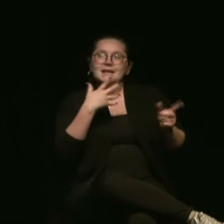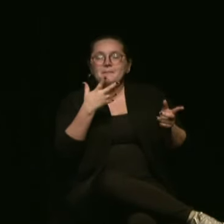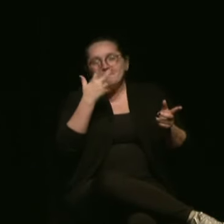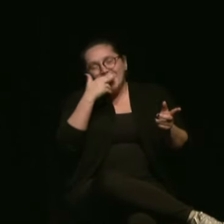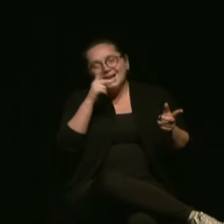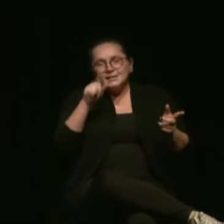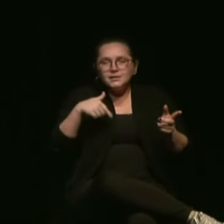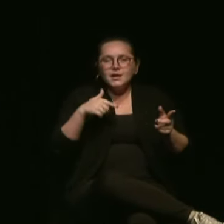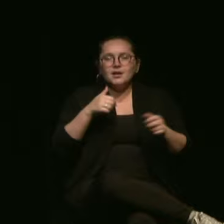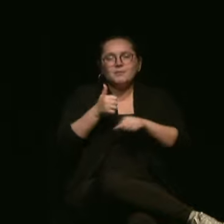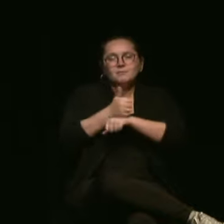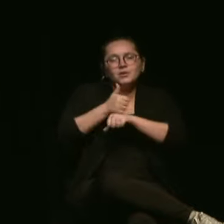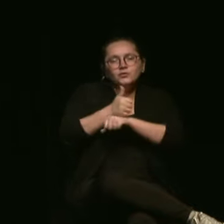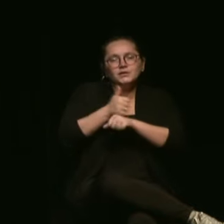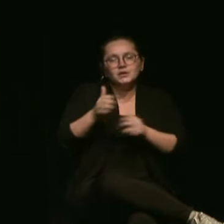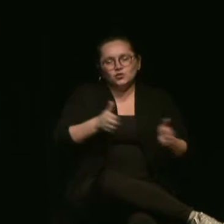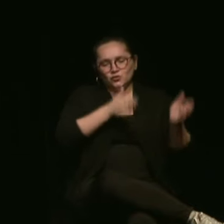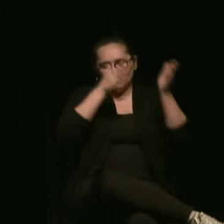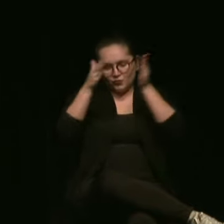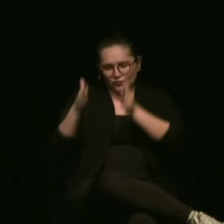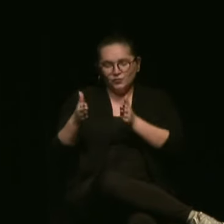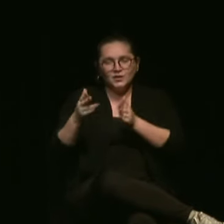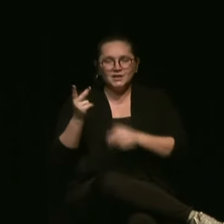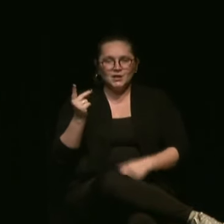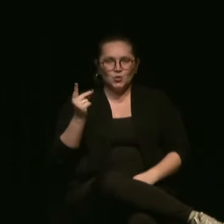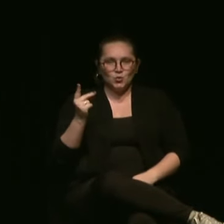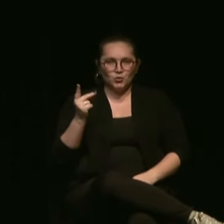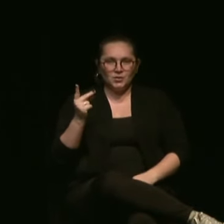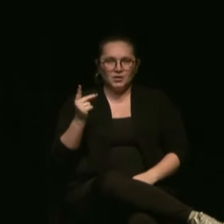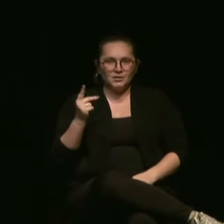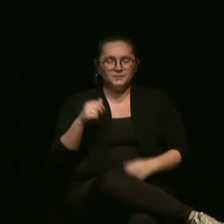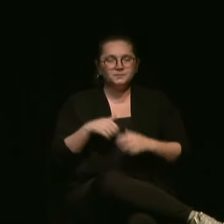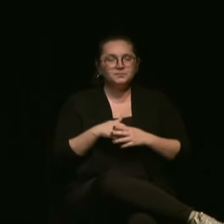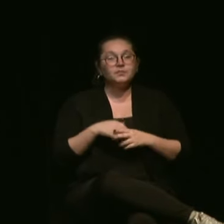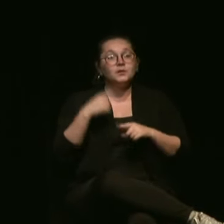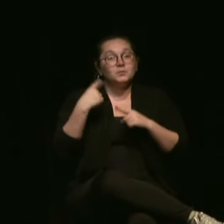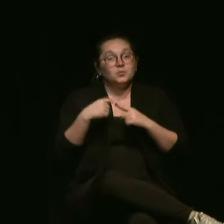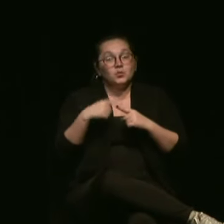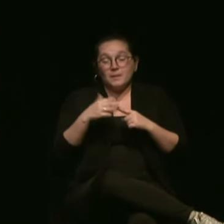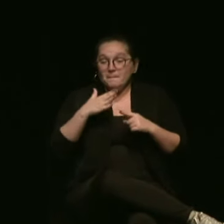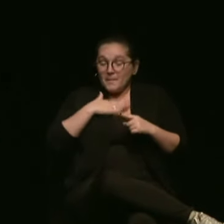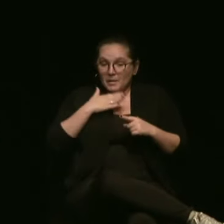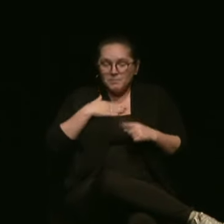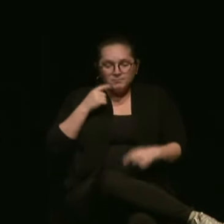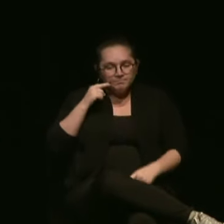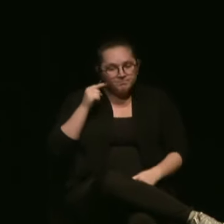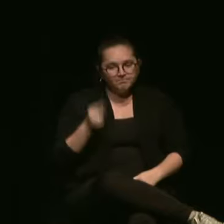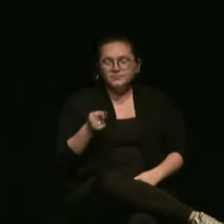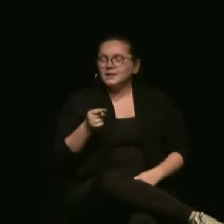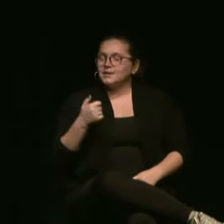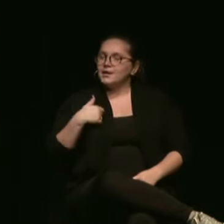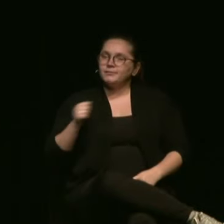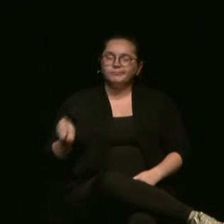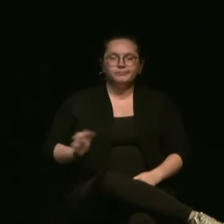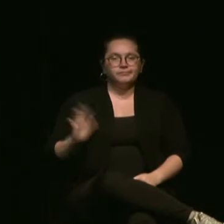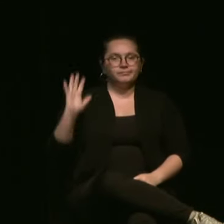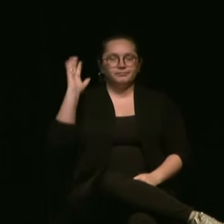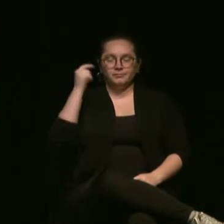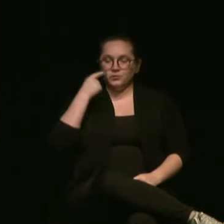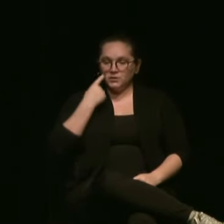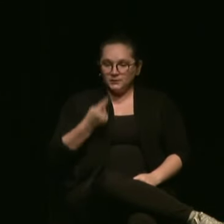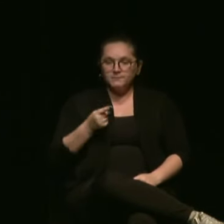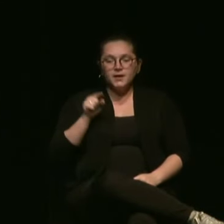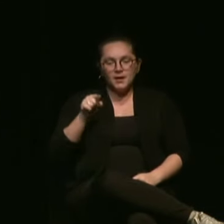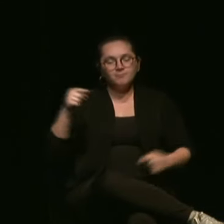assim, na parte 2 da obra dele, que para mim é a parte mais rica, e é aquela que de fato constitui uma